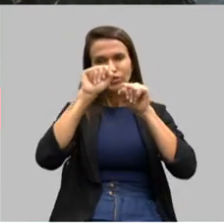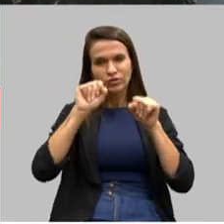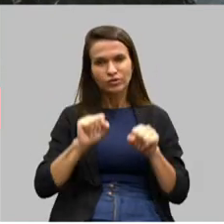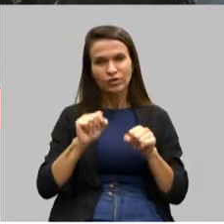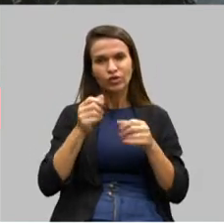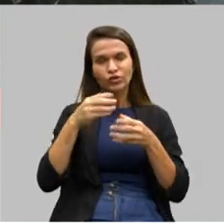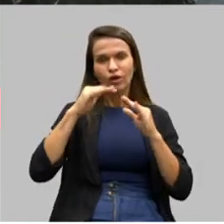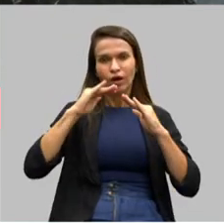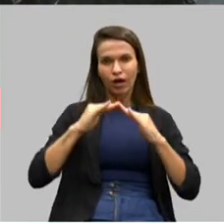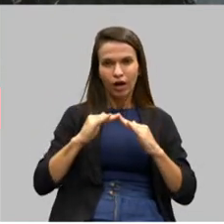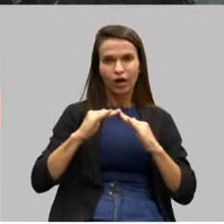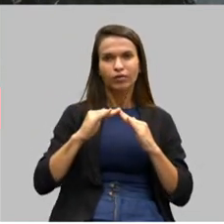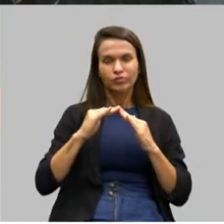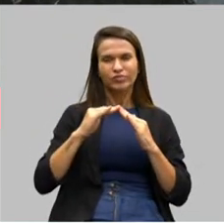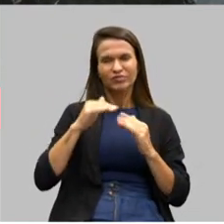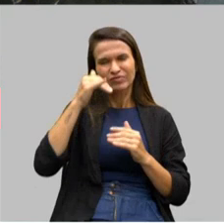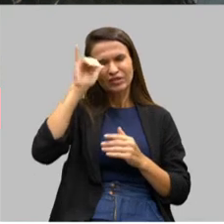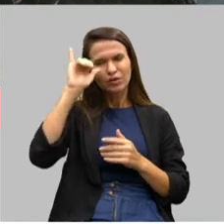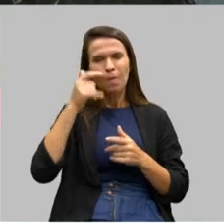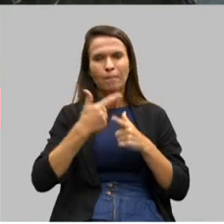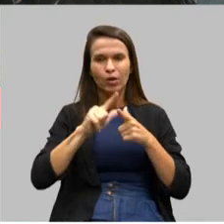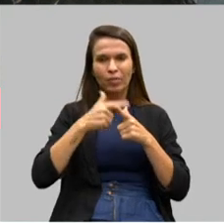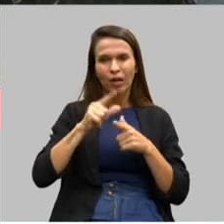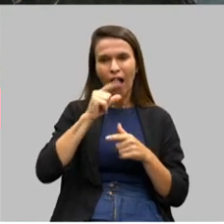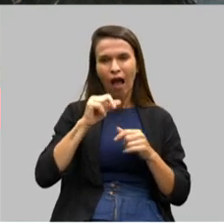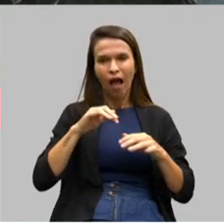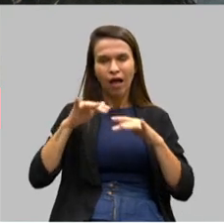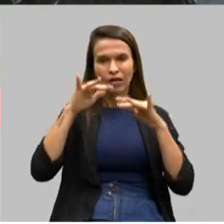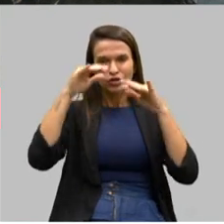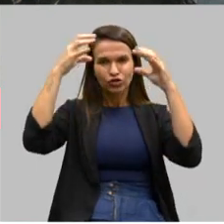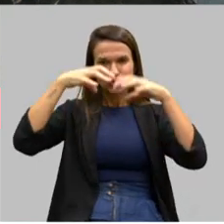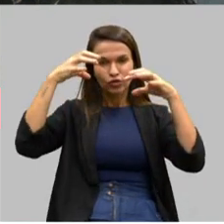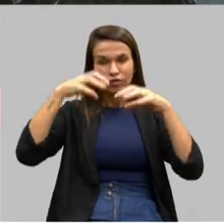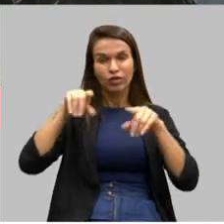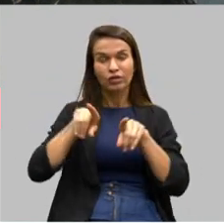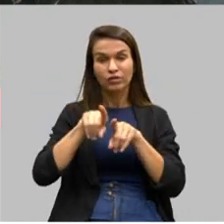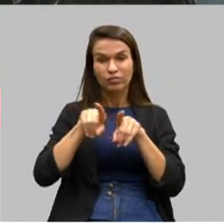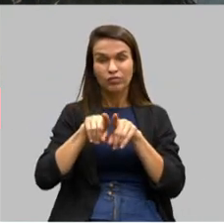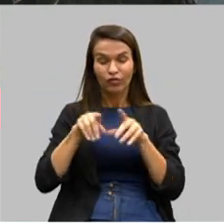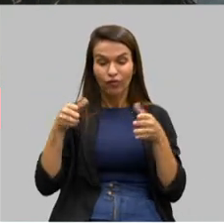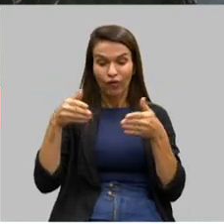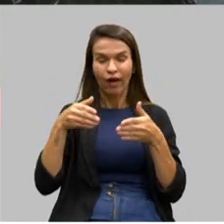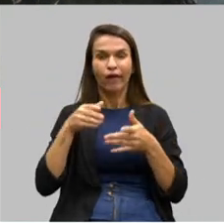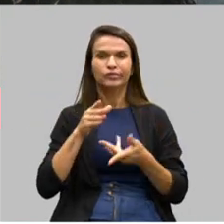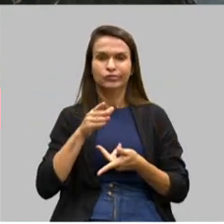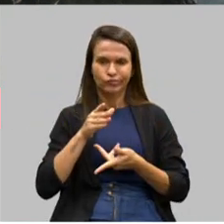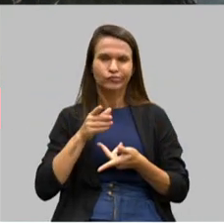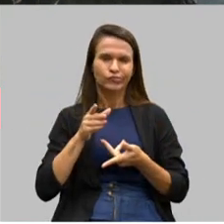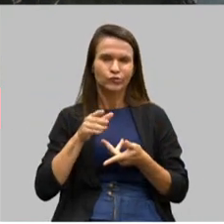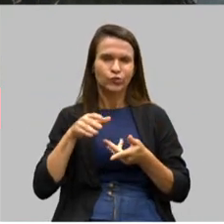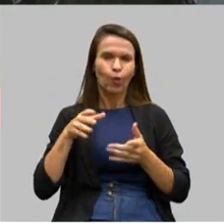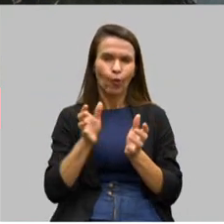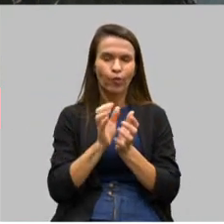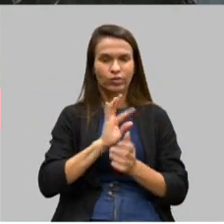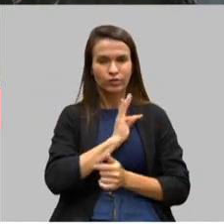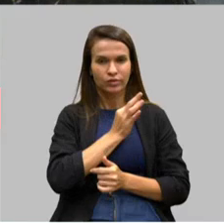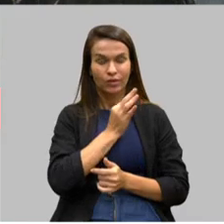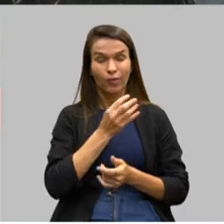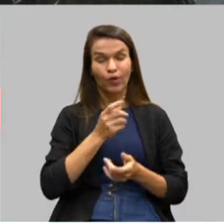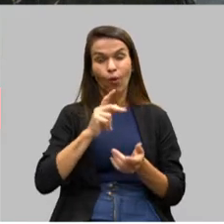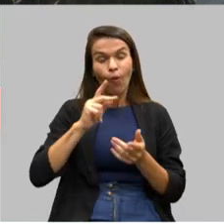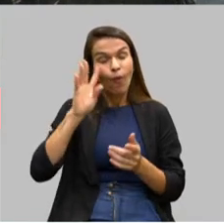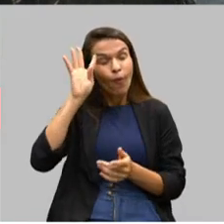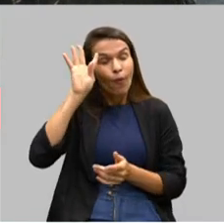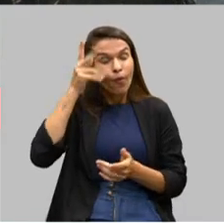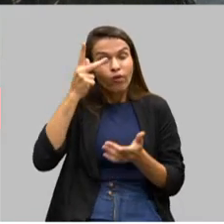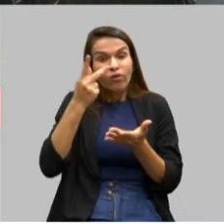de acumulação de água de chuva até as soluções tecnológicas mais complexas. Mas, nesse contexto, em que os fenômenos tecem